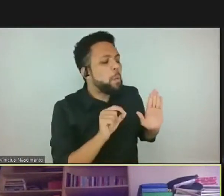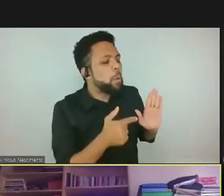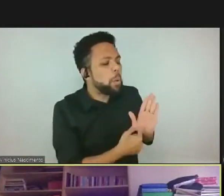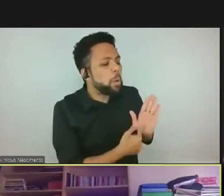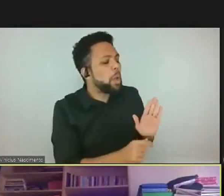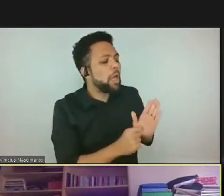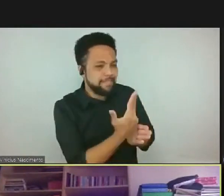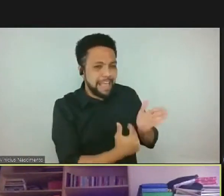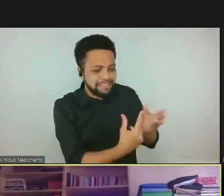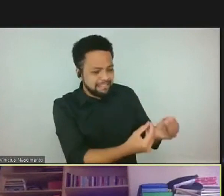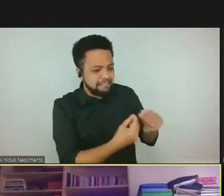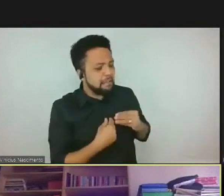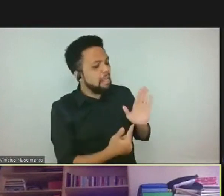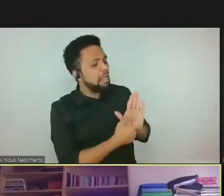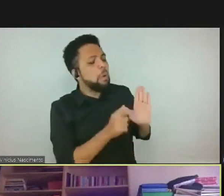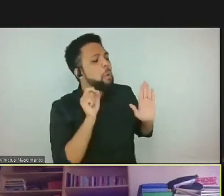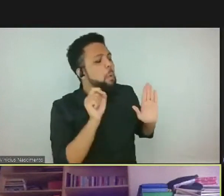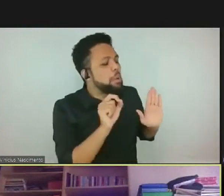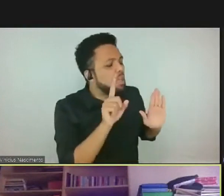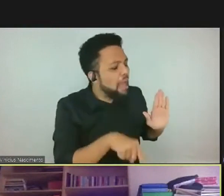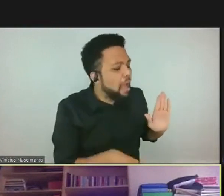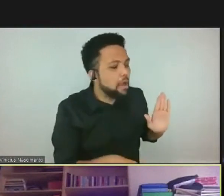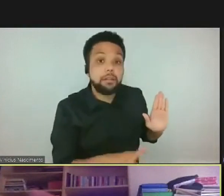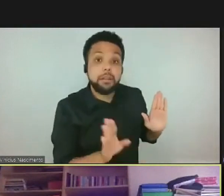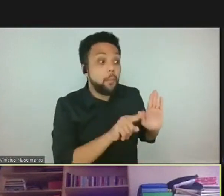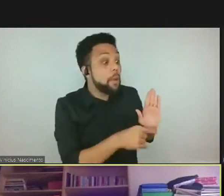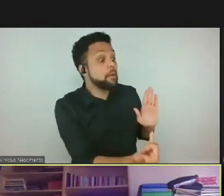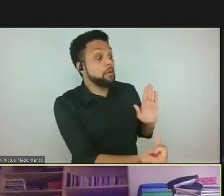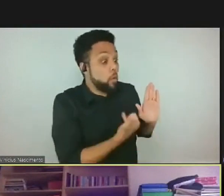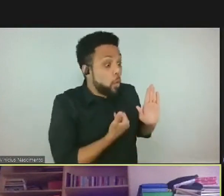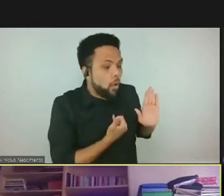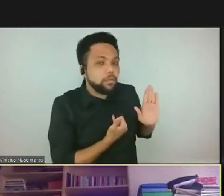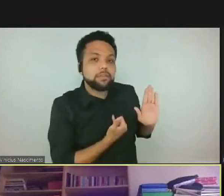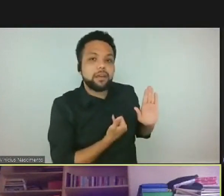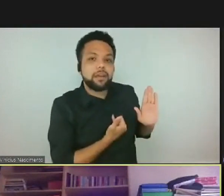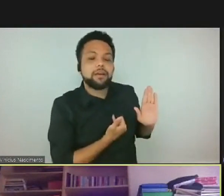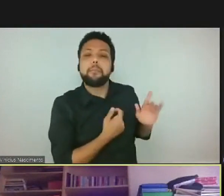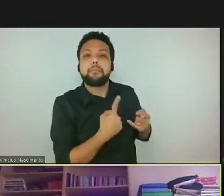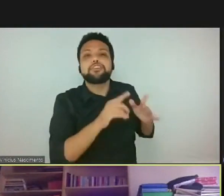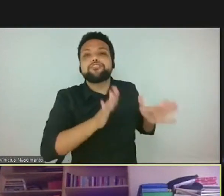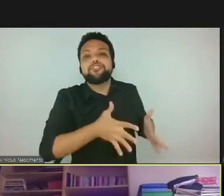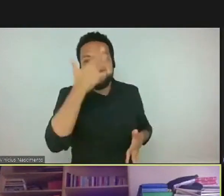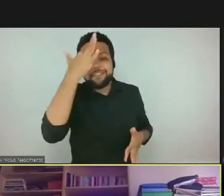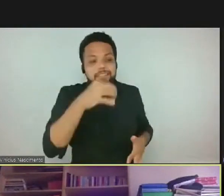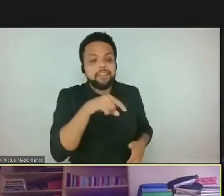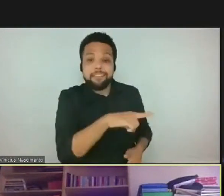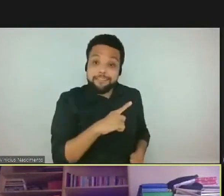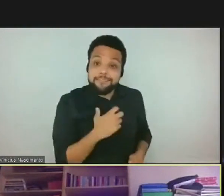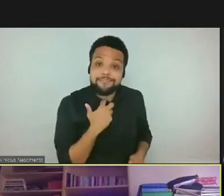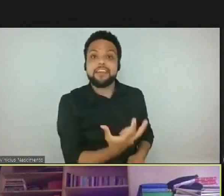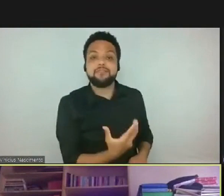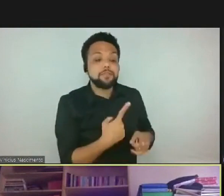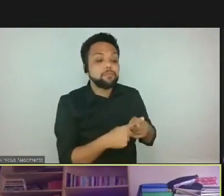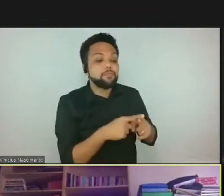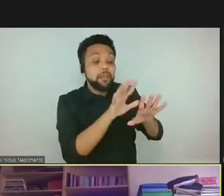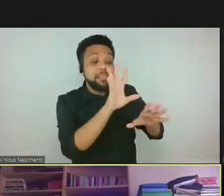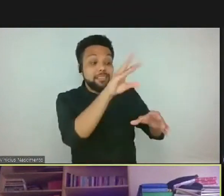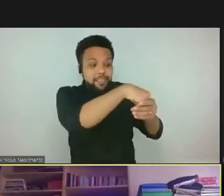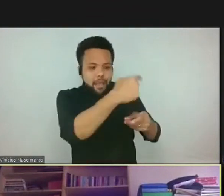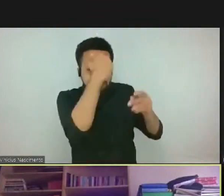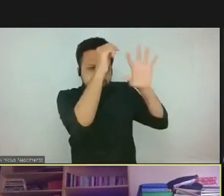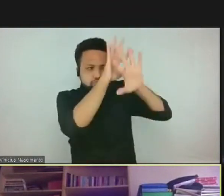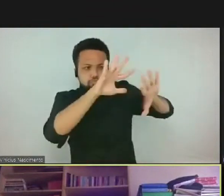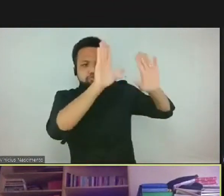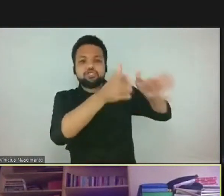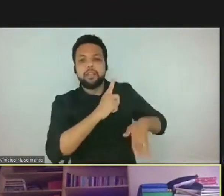dela. Esse Me Conta é uma abertura para uma criação de uma outra narrativa que já está se passando ali, né, mas